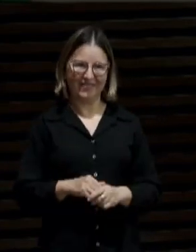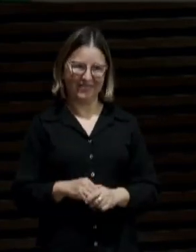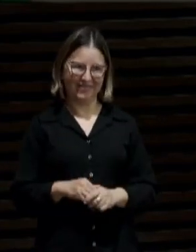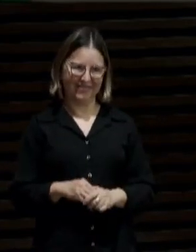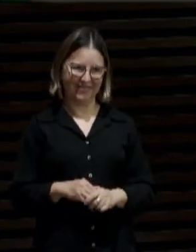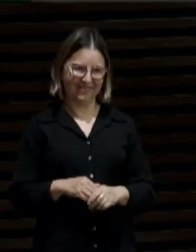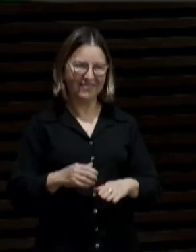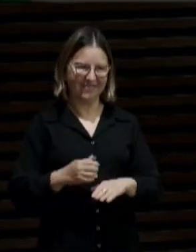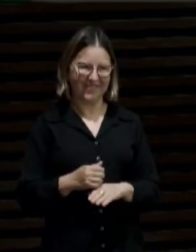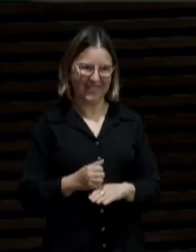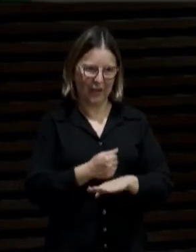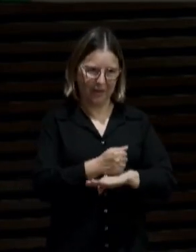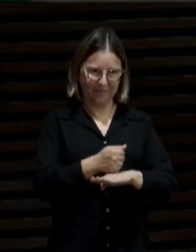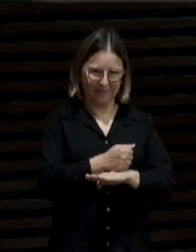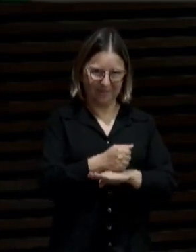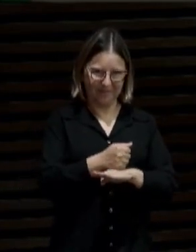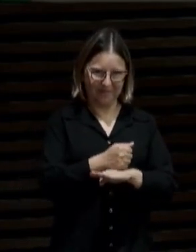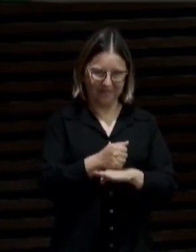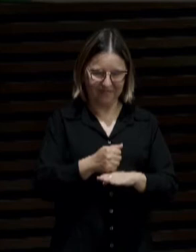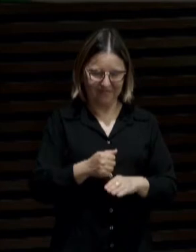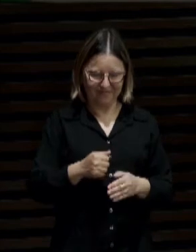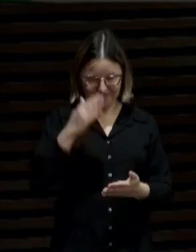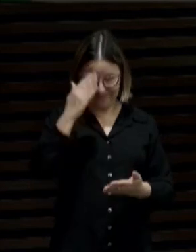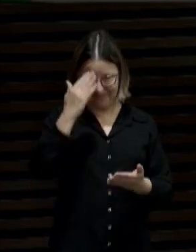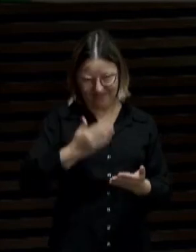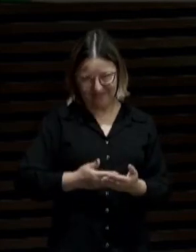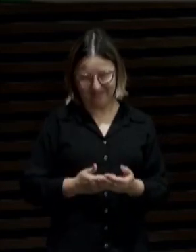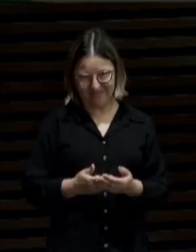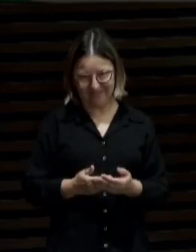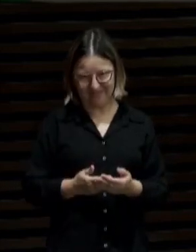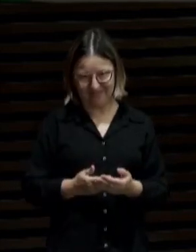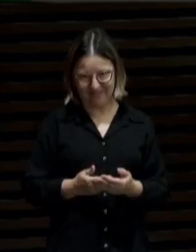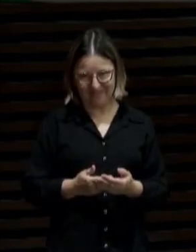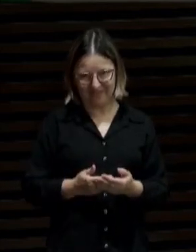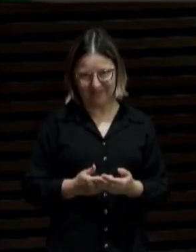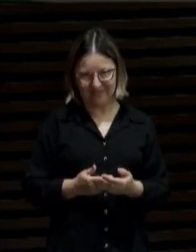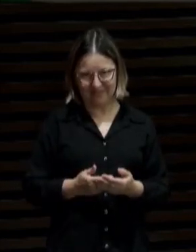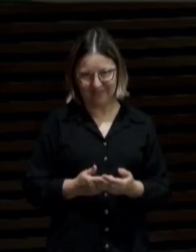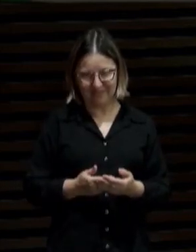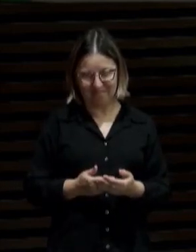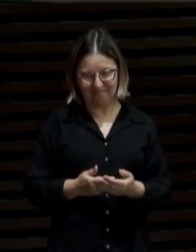Deus fala, a tua descendência vem de ti. Abraão crê e ponto final.